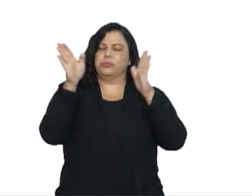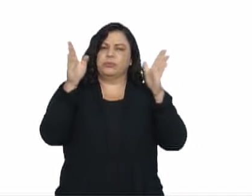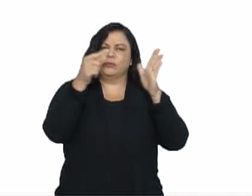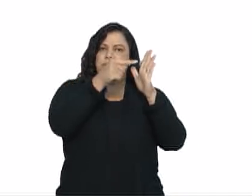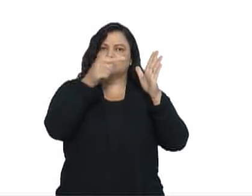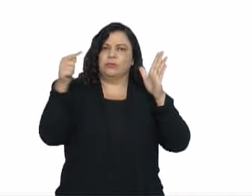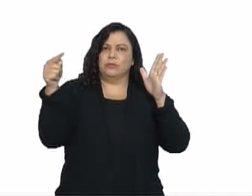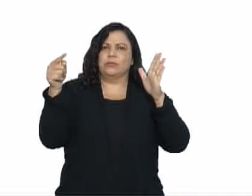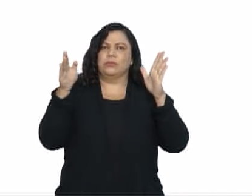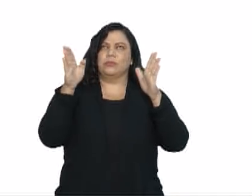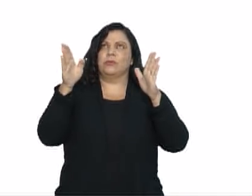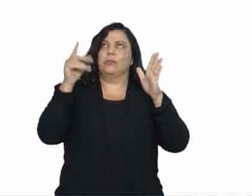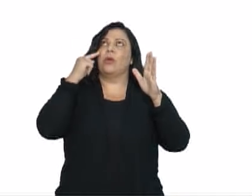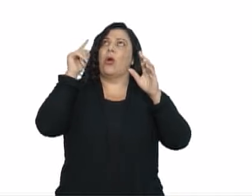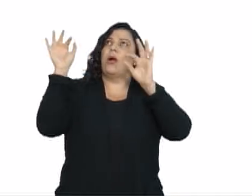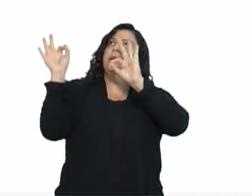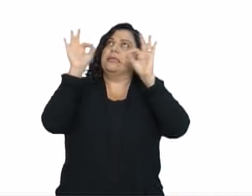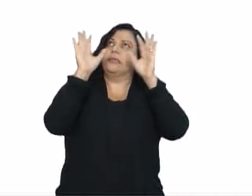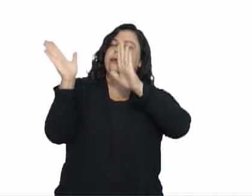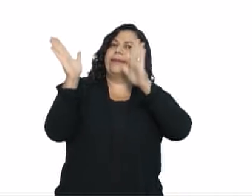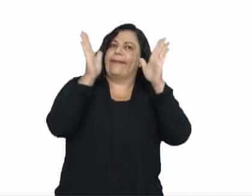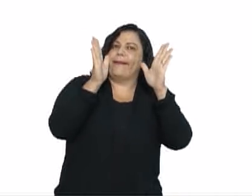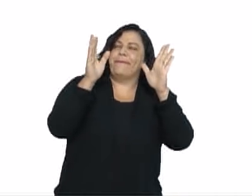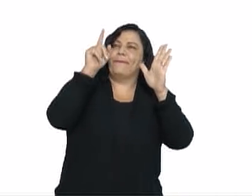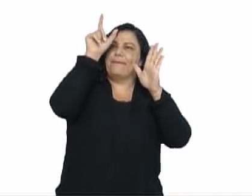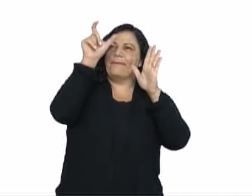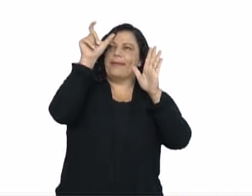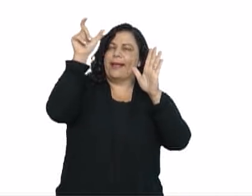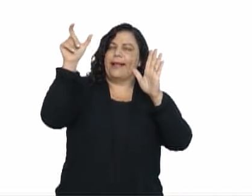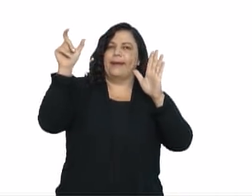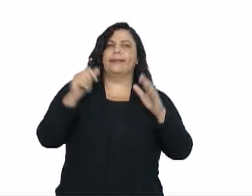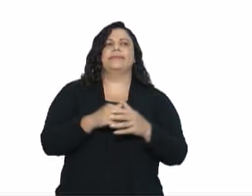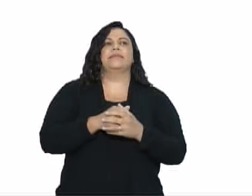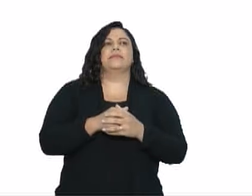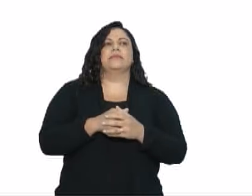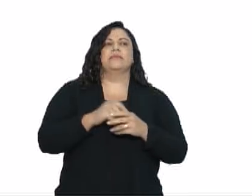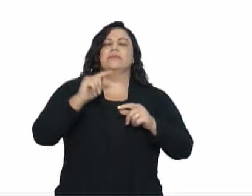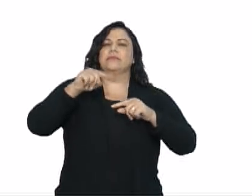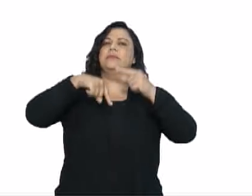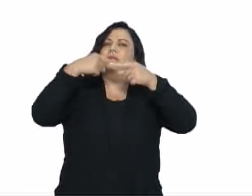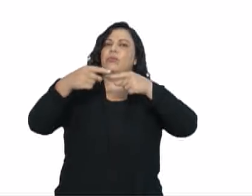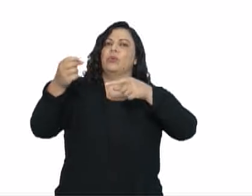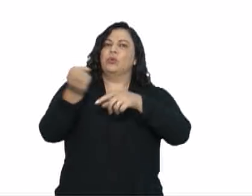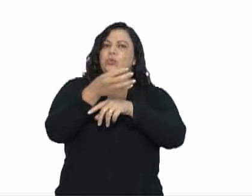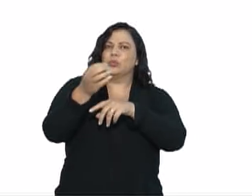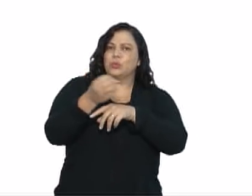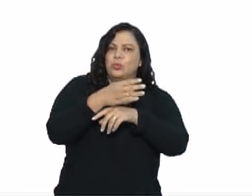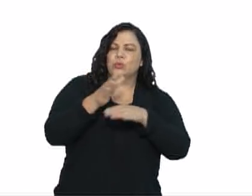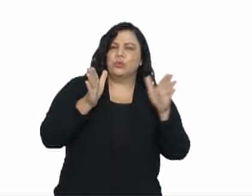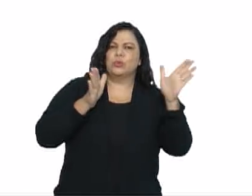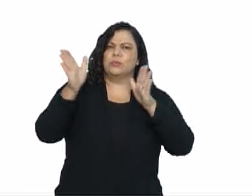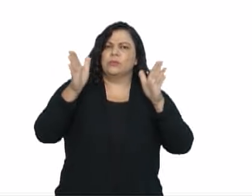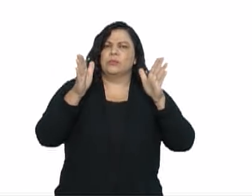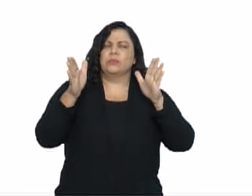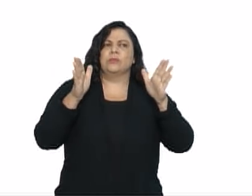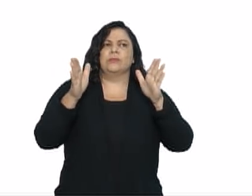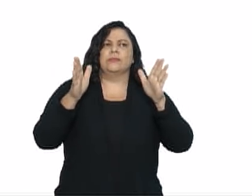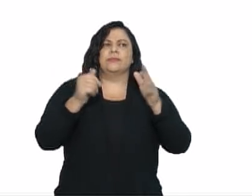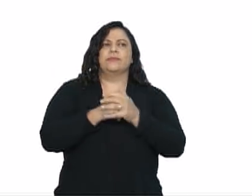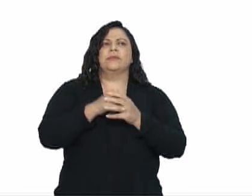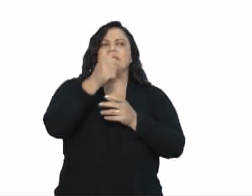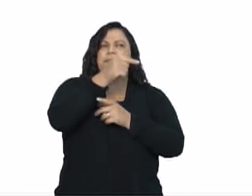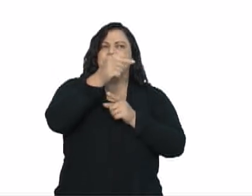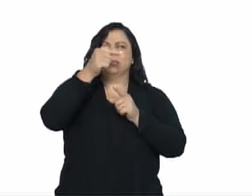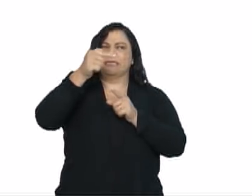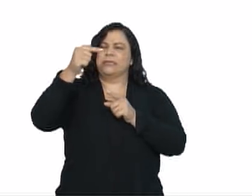um pouco mais, mas a Singapura manteve. E depois, no próximo período, veja que foi linear, sempre na questão do 7